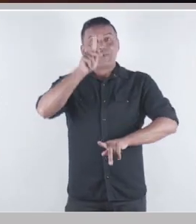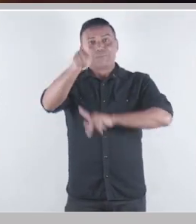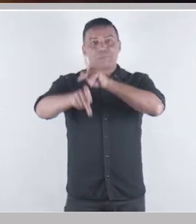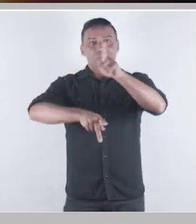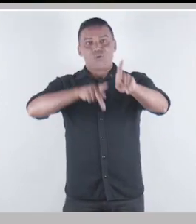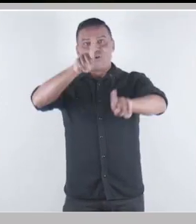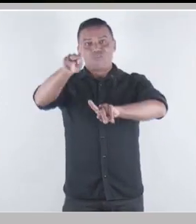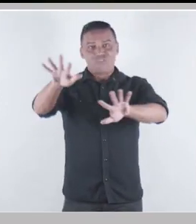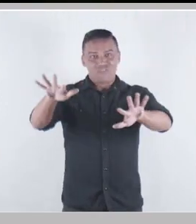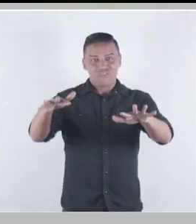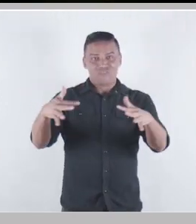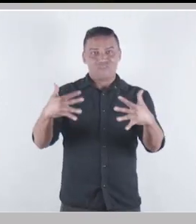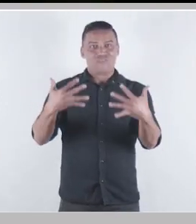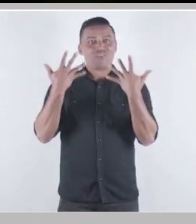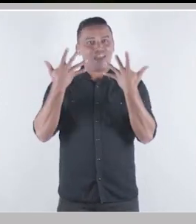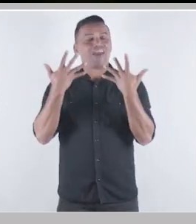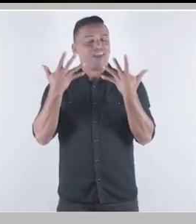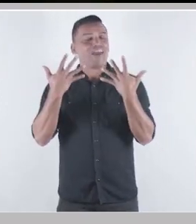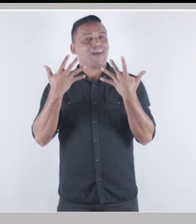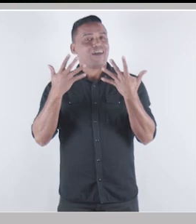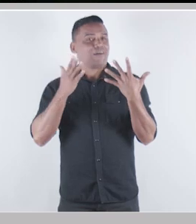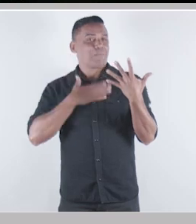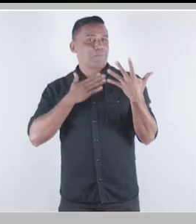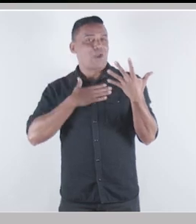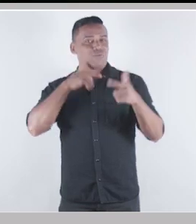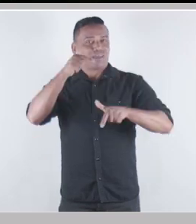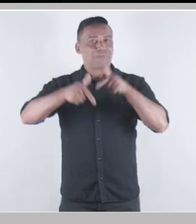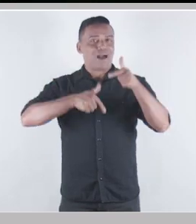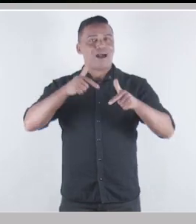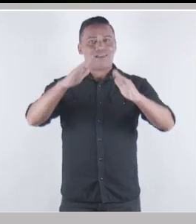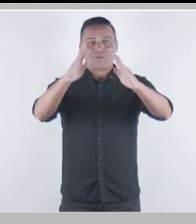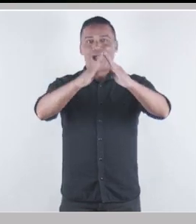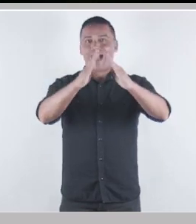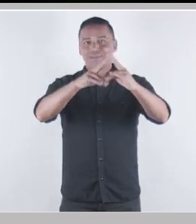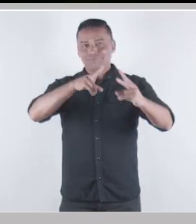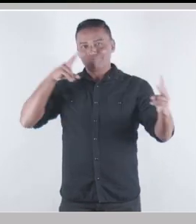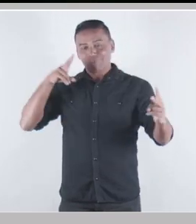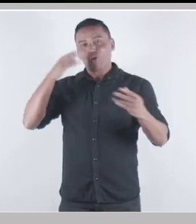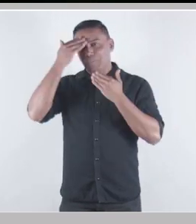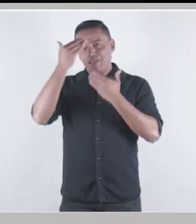poder estar verificando aí o meu trabalho em casa. Muito